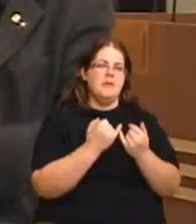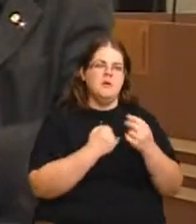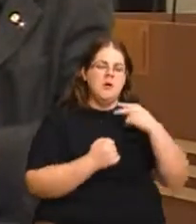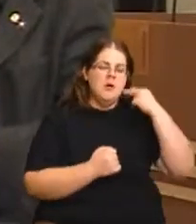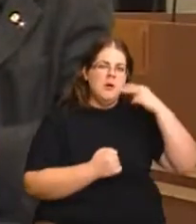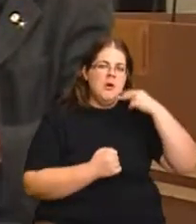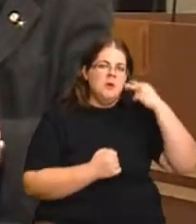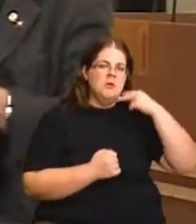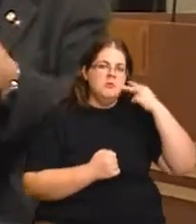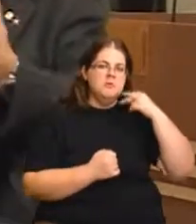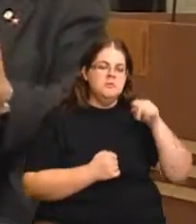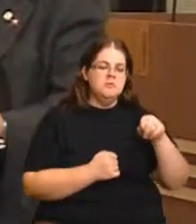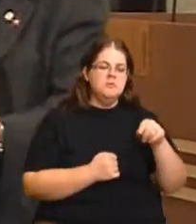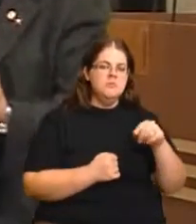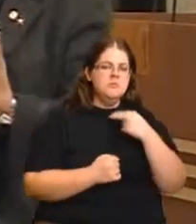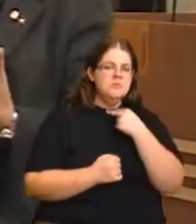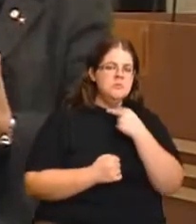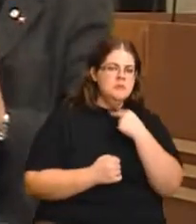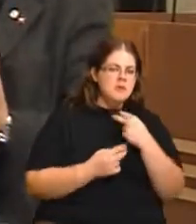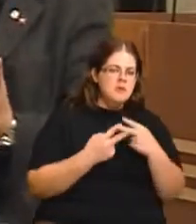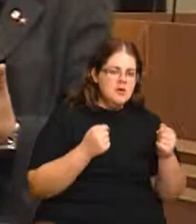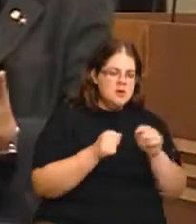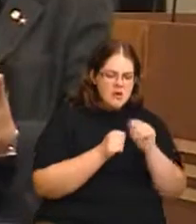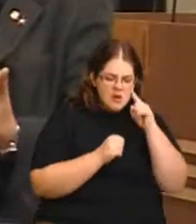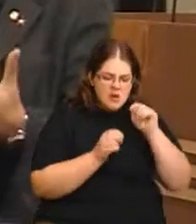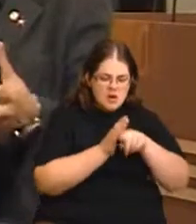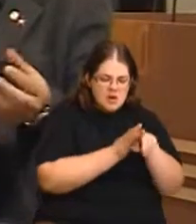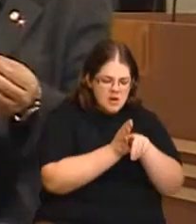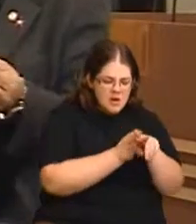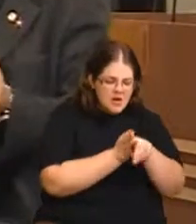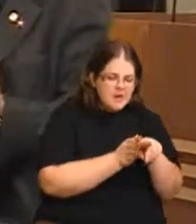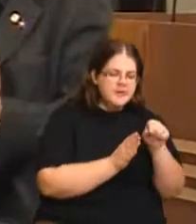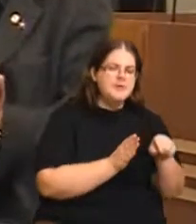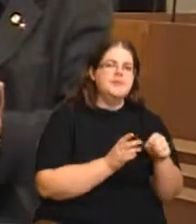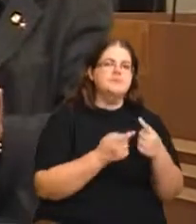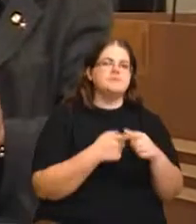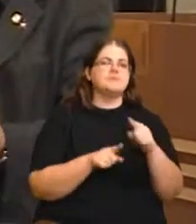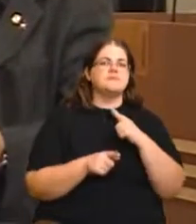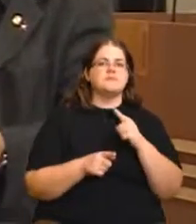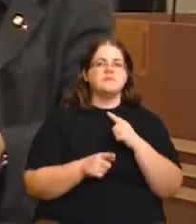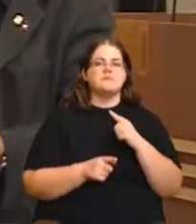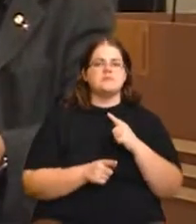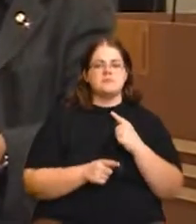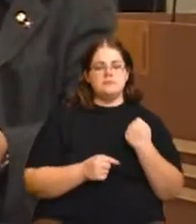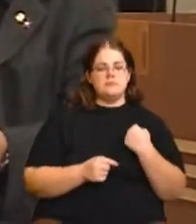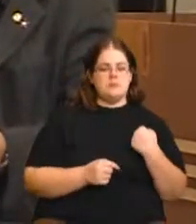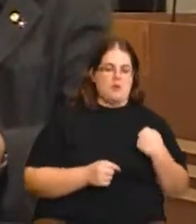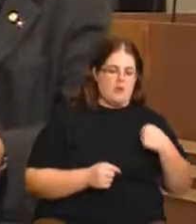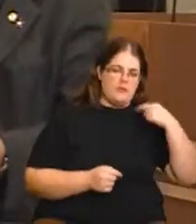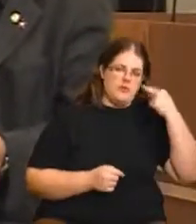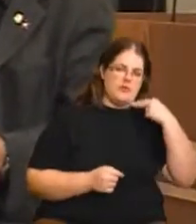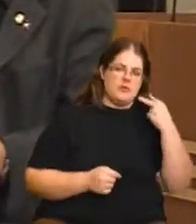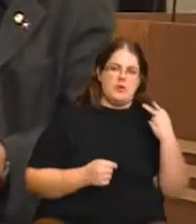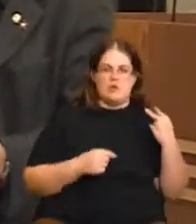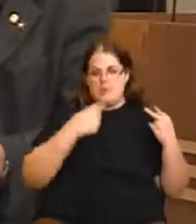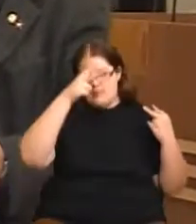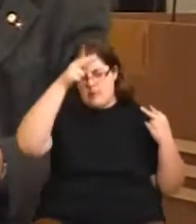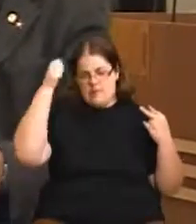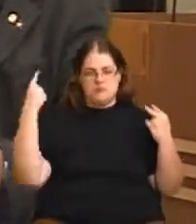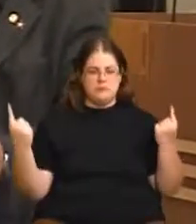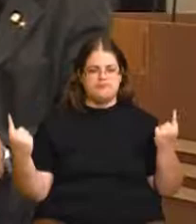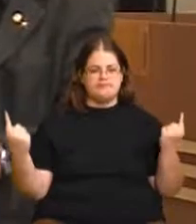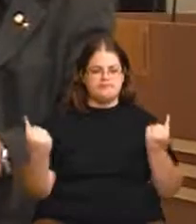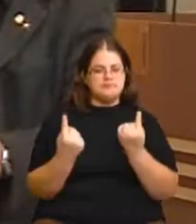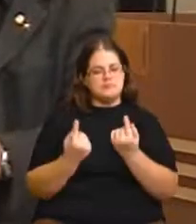da lei, que o vereador não poderia estar cumprindo essas situações de mais a gente faz um intermédio entre o povo e o executivo encaminhando os